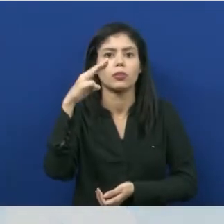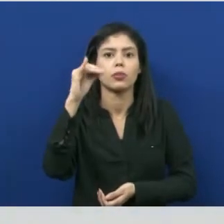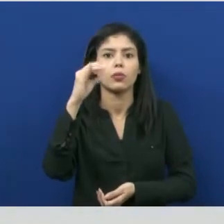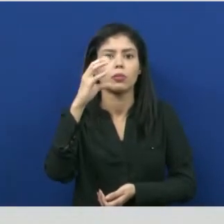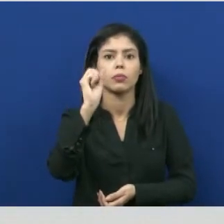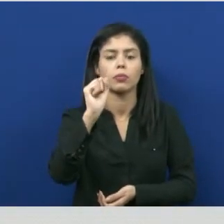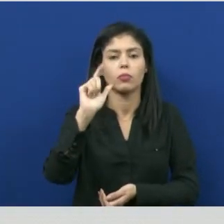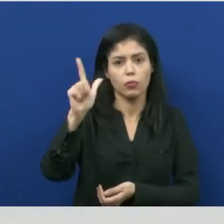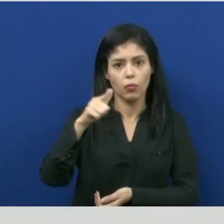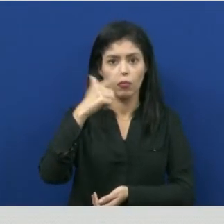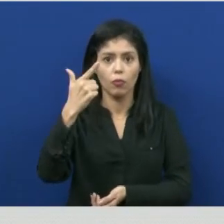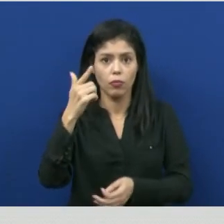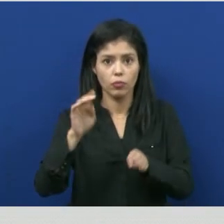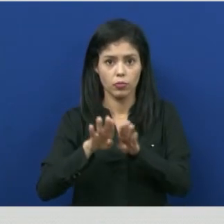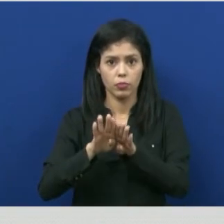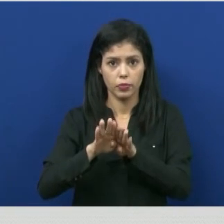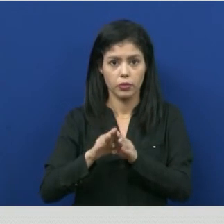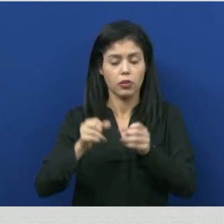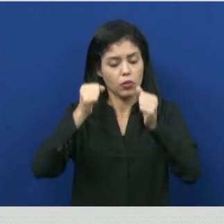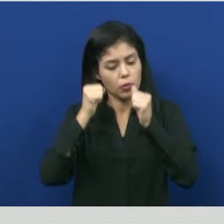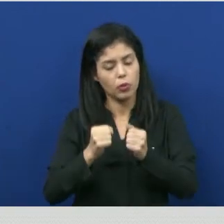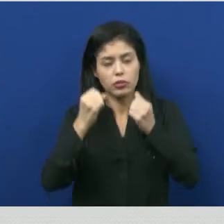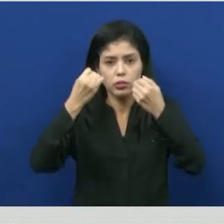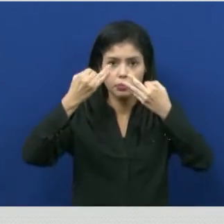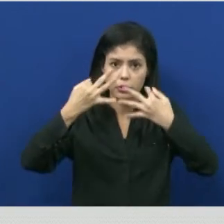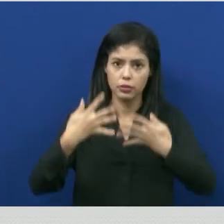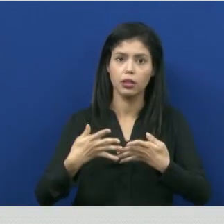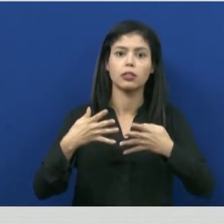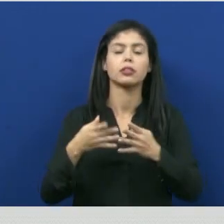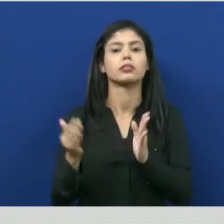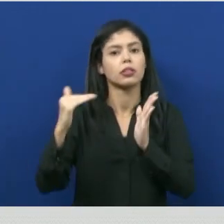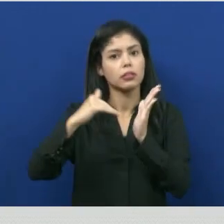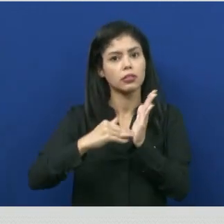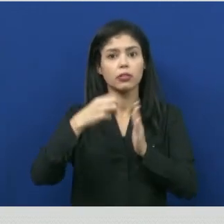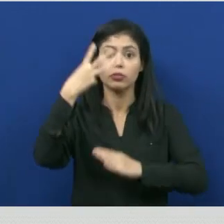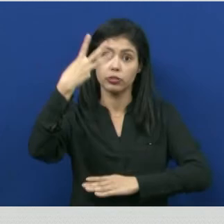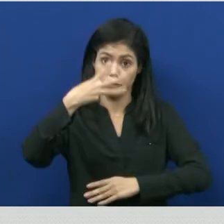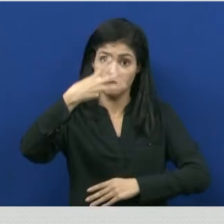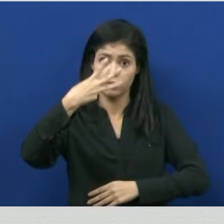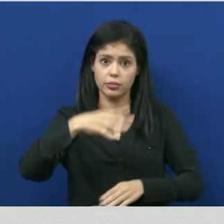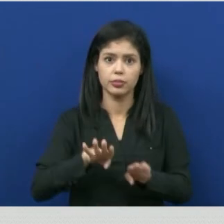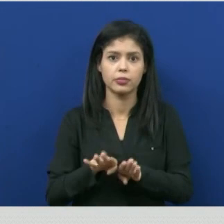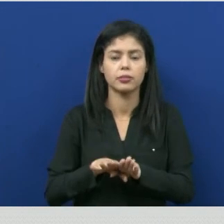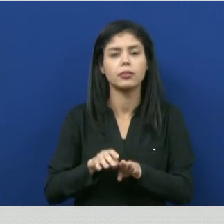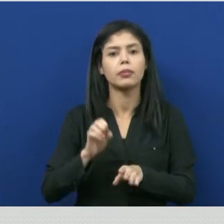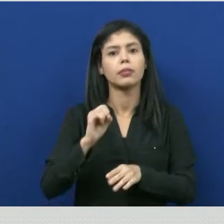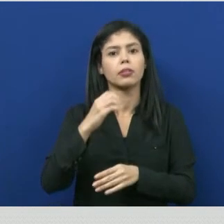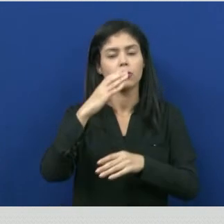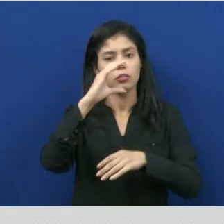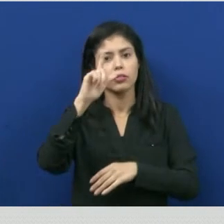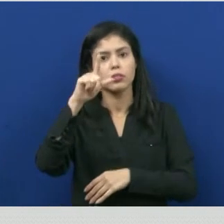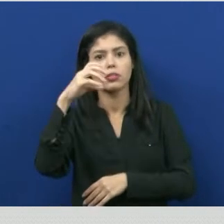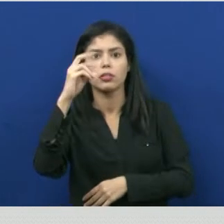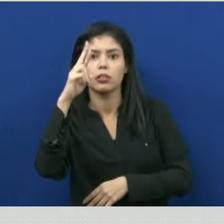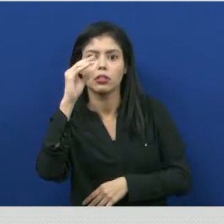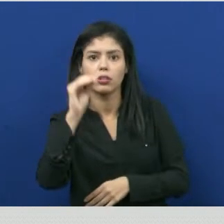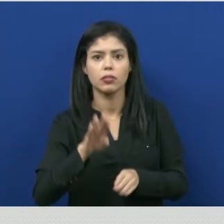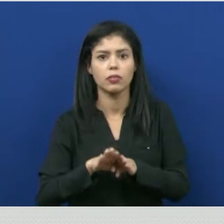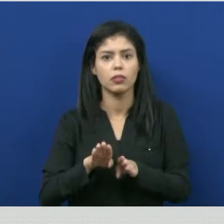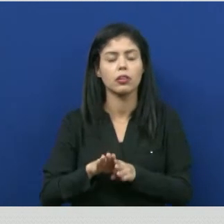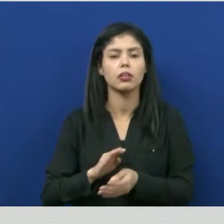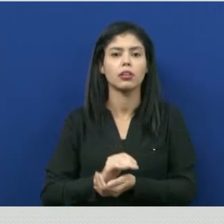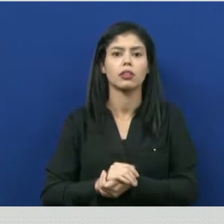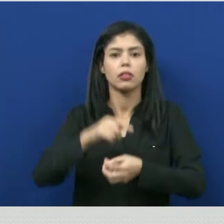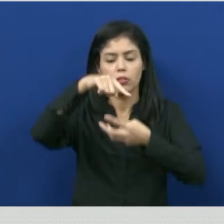situações cotidianas em que podem ser explicadas a partir desses 3 processos de transmissão de calor, que é a condução,